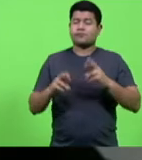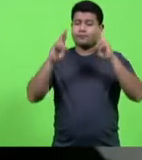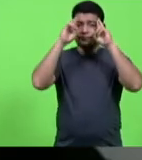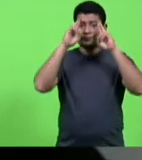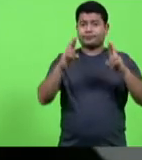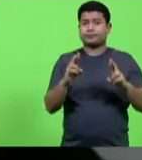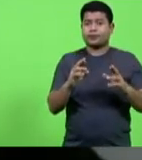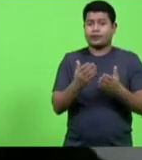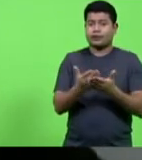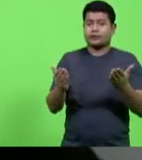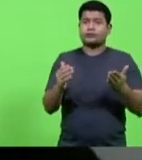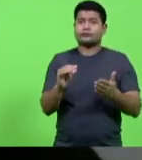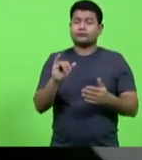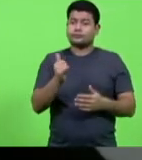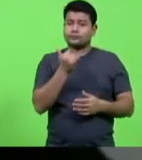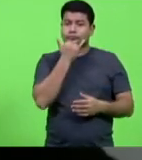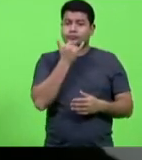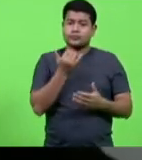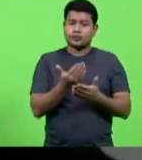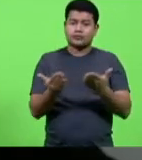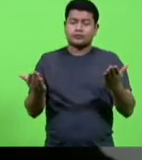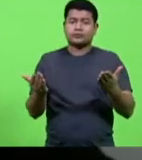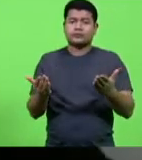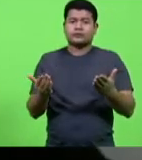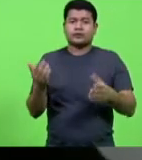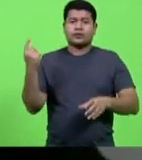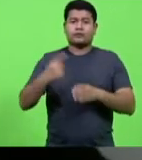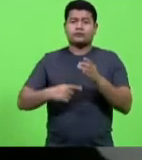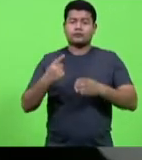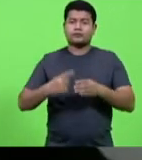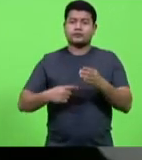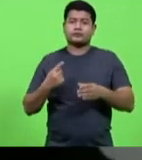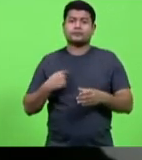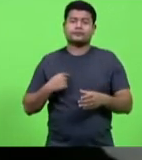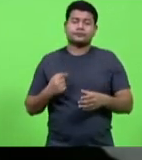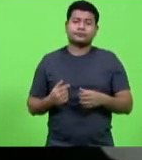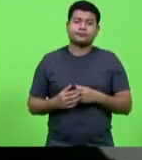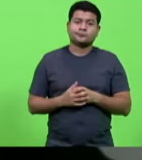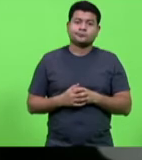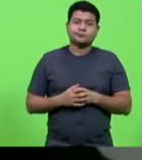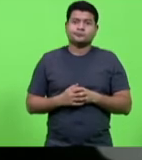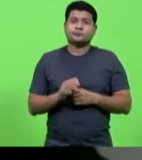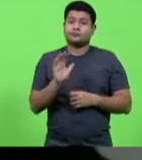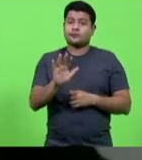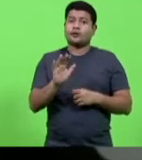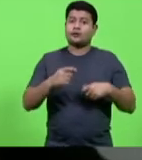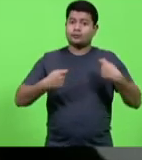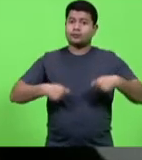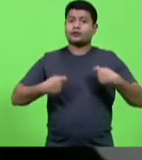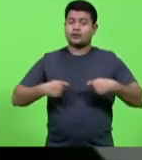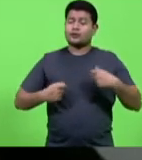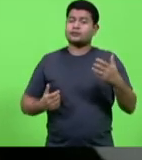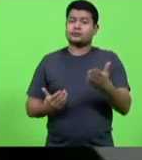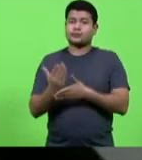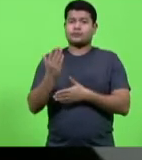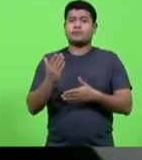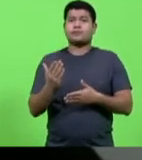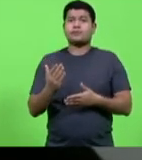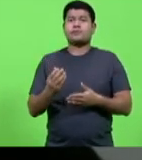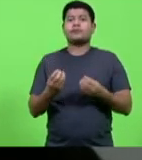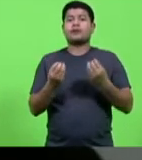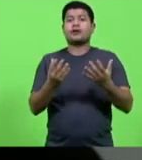justificativa dos nobres colegas, que assim relataram, mas a gente deveria ter aprovado sim para não